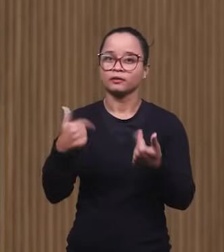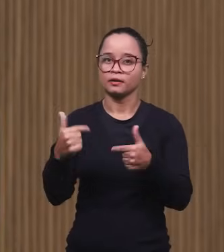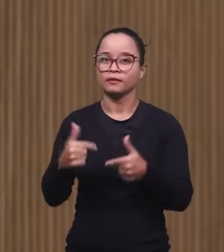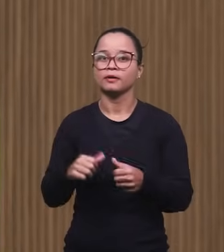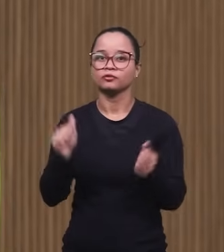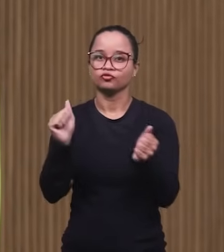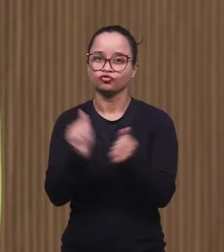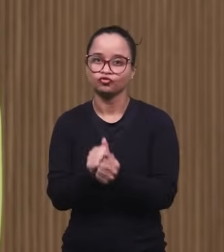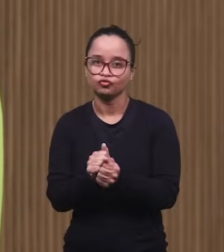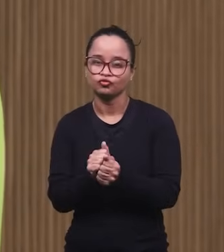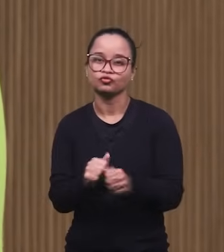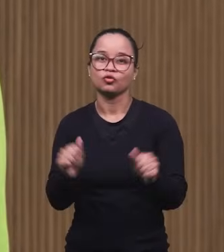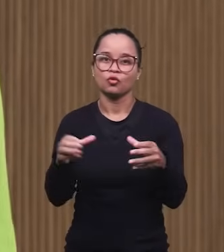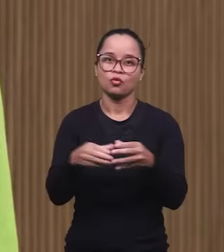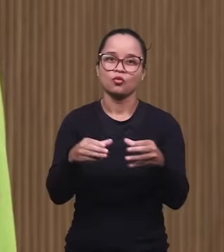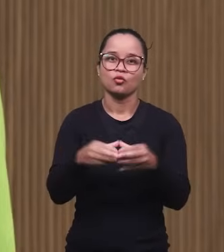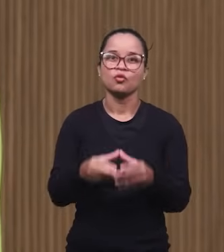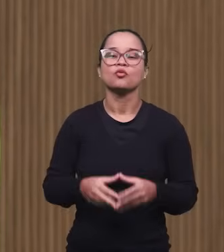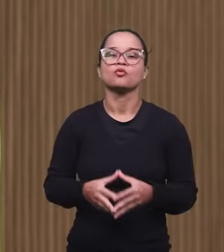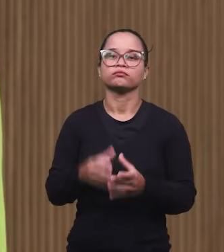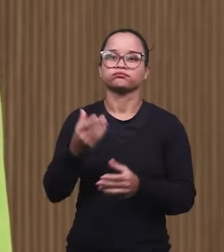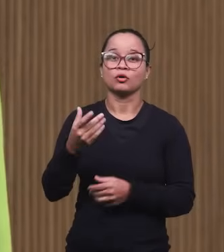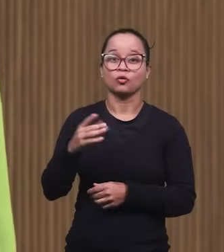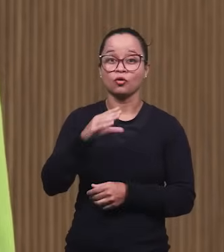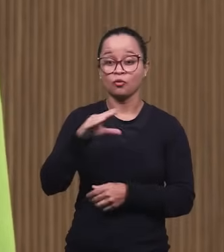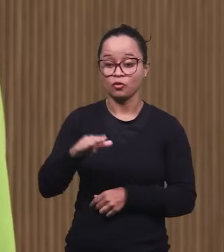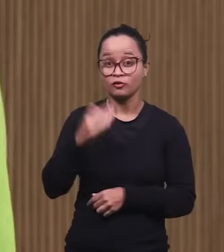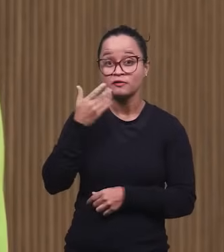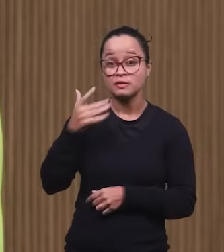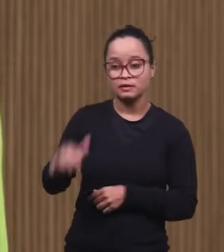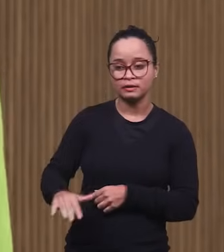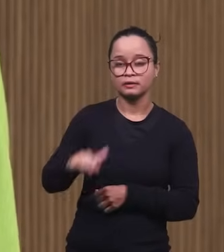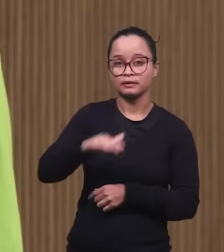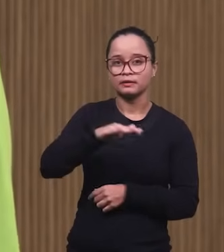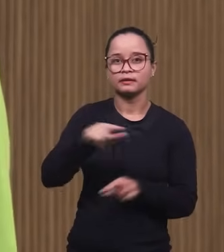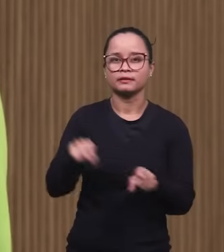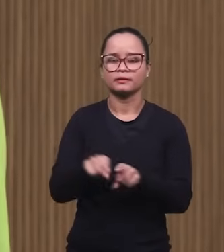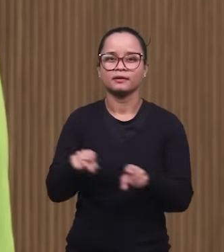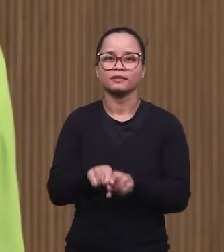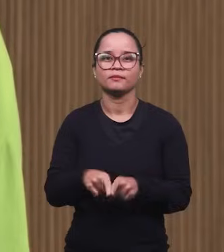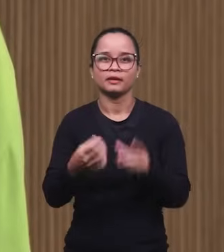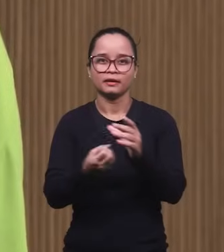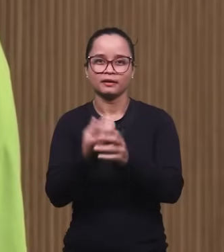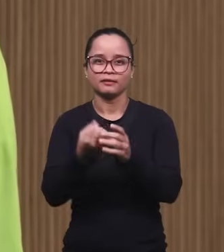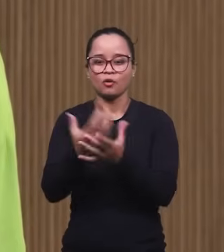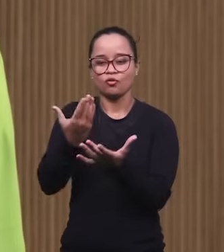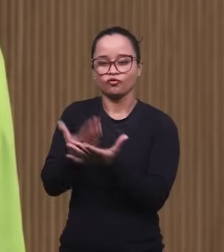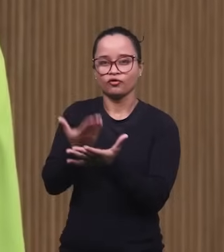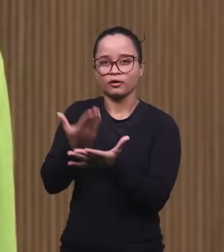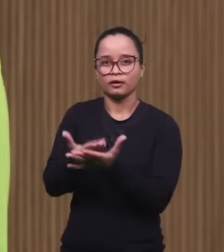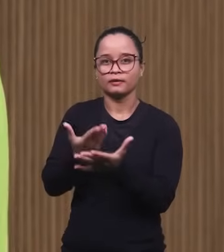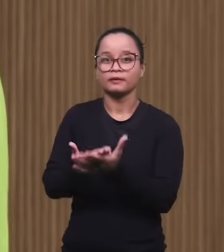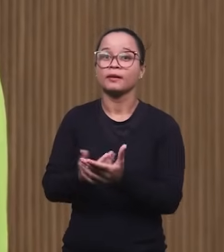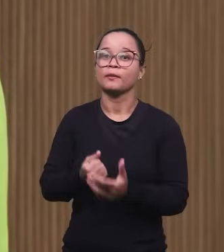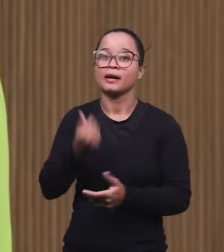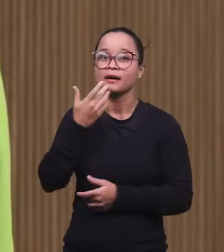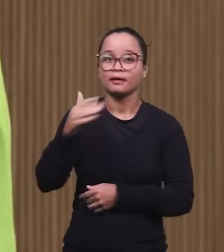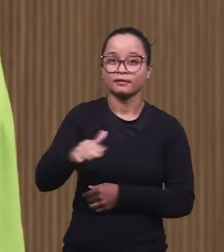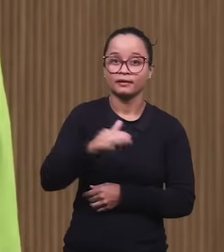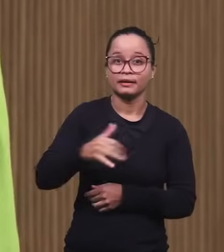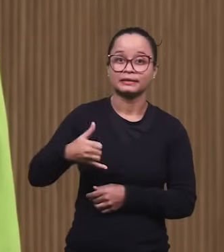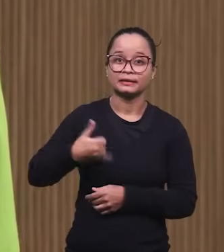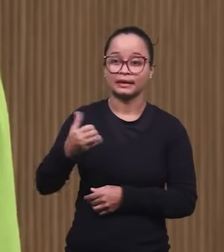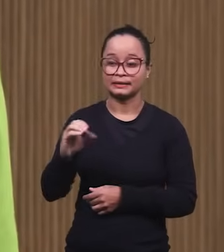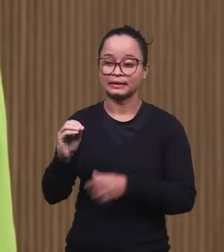de intermediários. Ajudo também na elaboração das aulas do Instituto Bíblico para as crianças de 0 a 3 anos. A